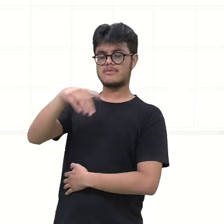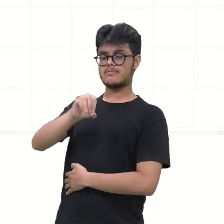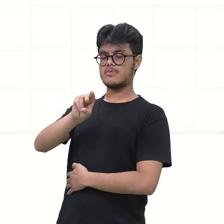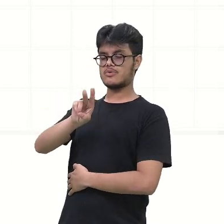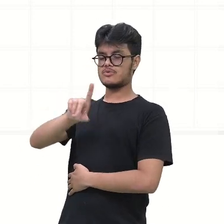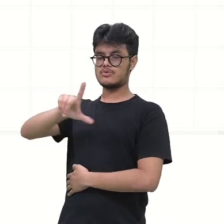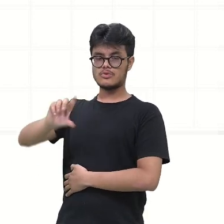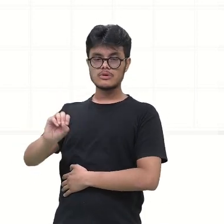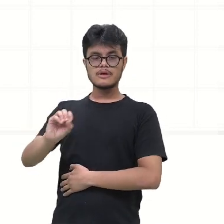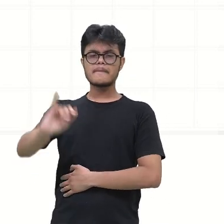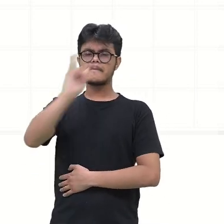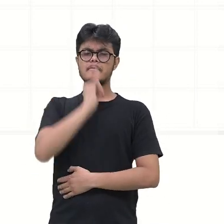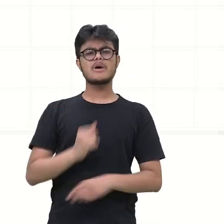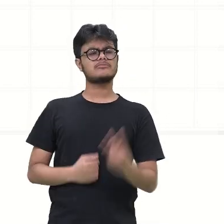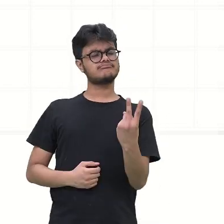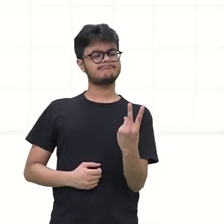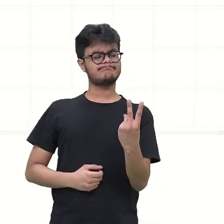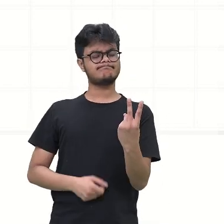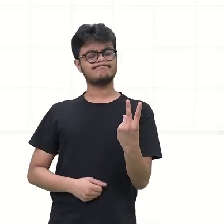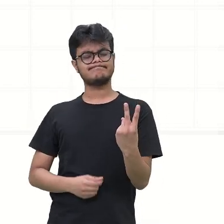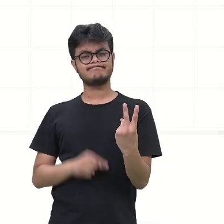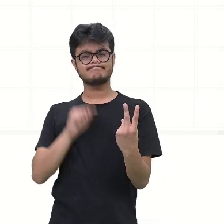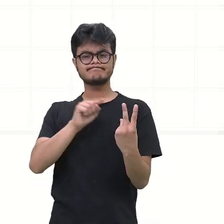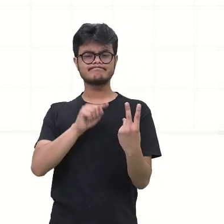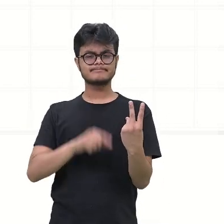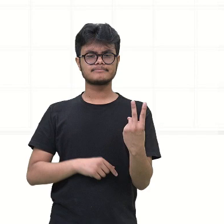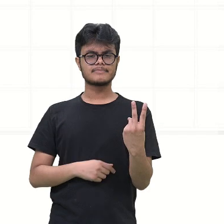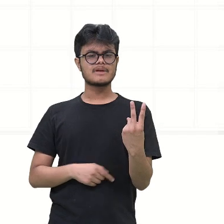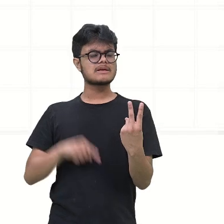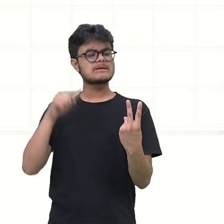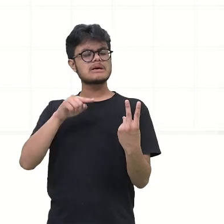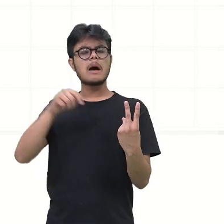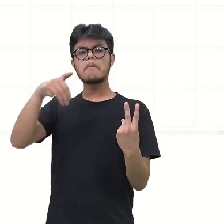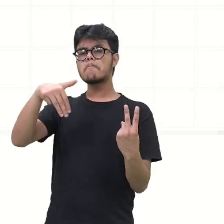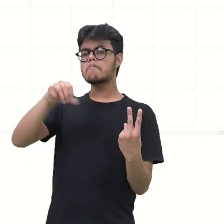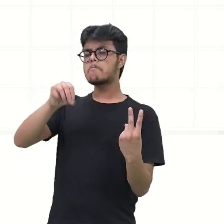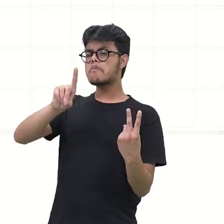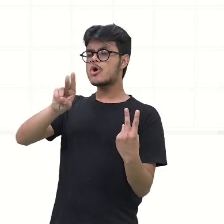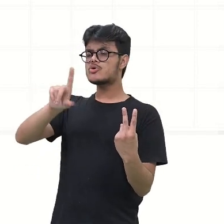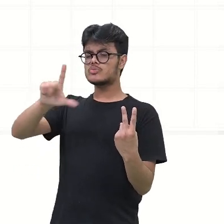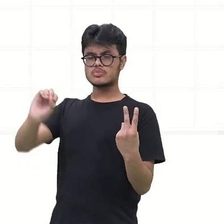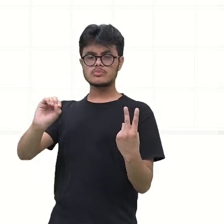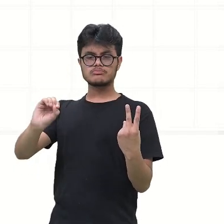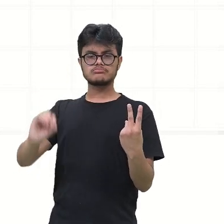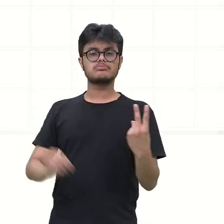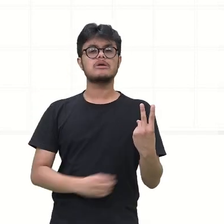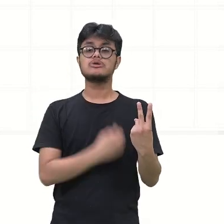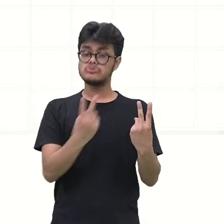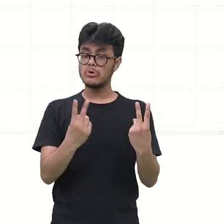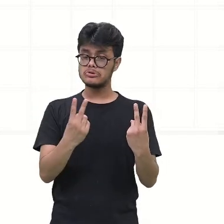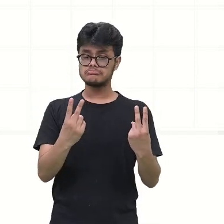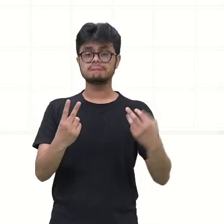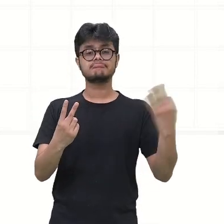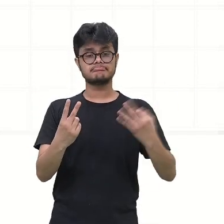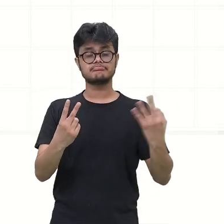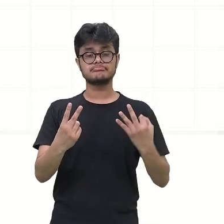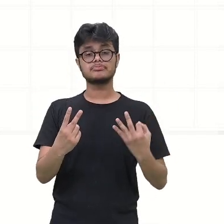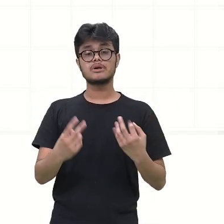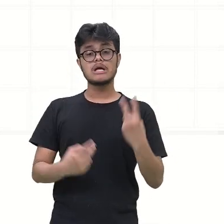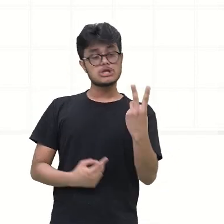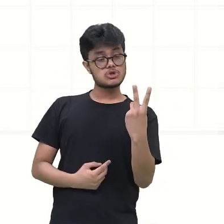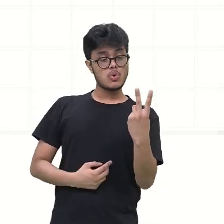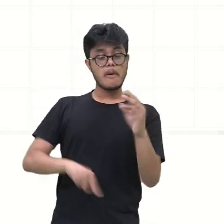se eu tenho o número 2 e eu quero encontrar o módulo de 2, eu vou dizer que é o 2, né? E o módulo de